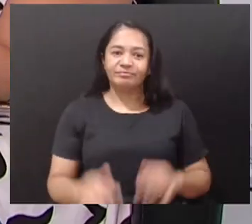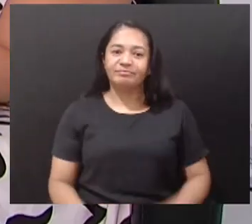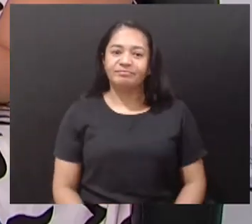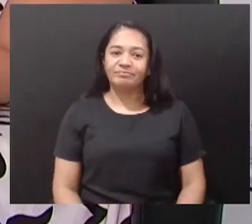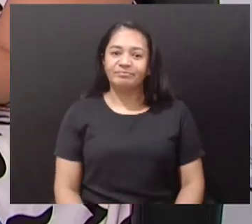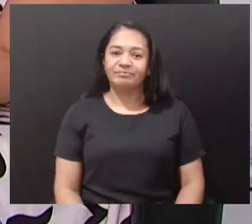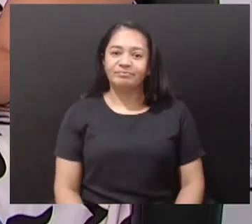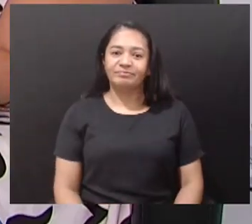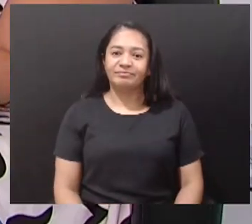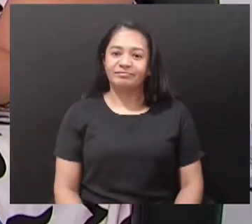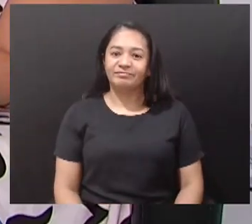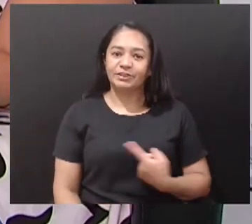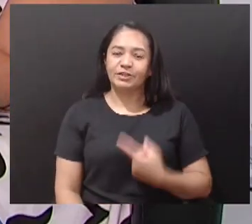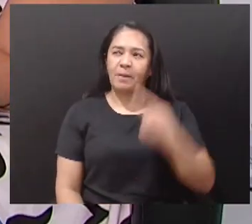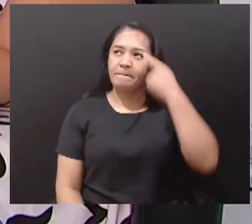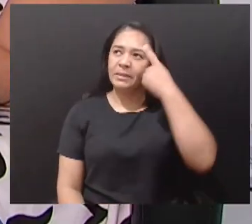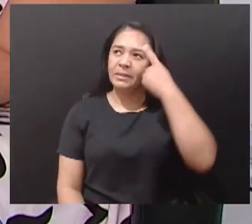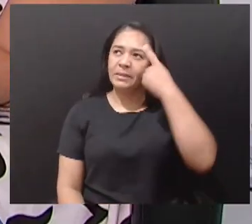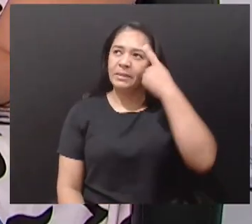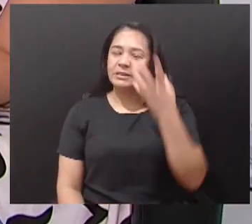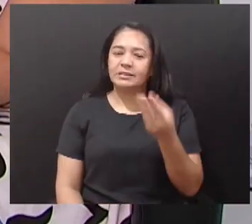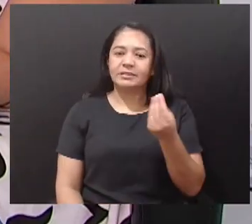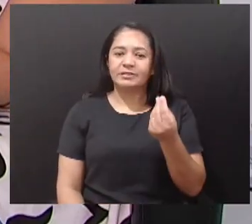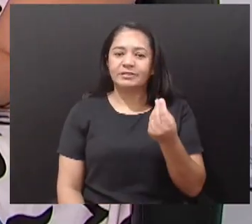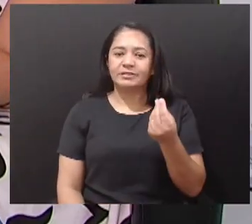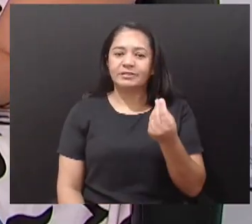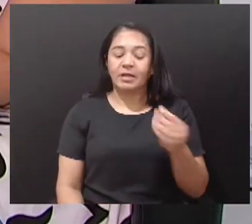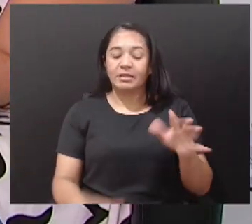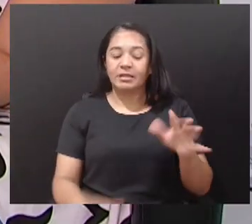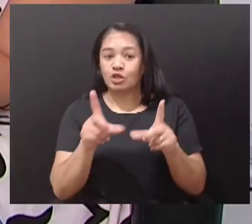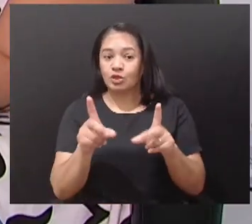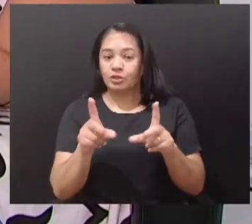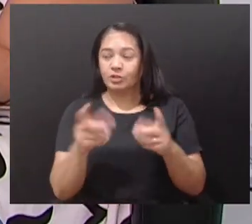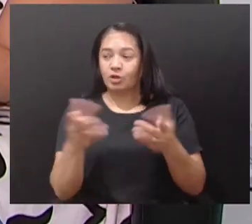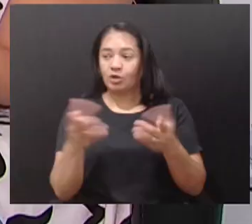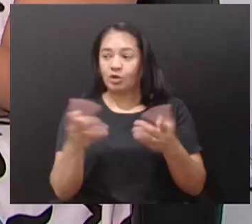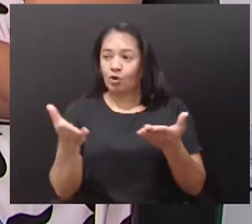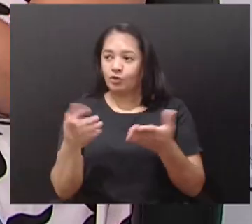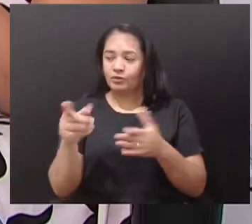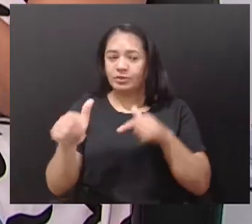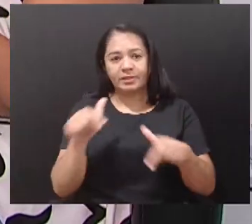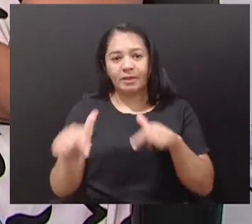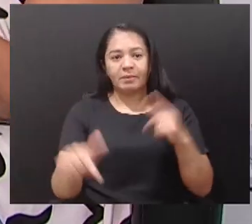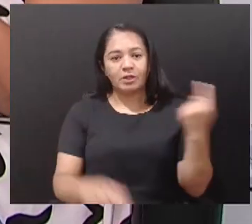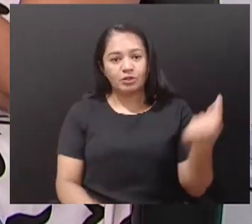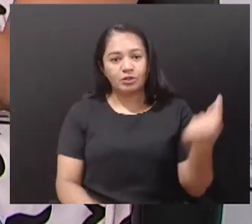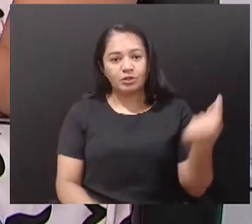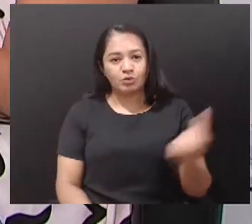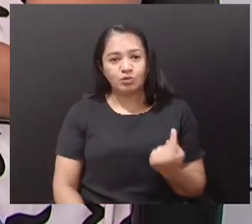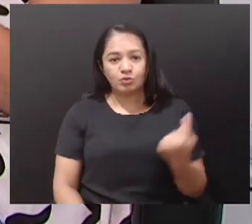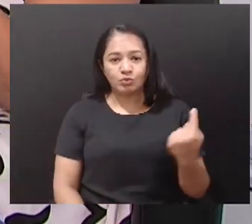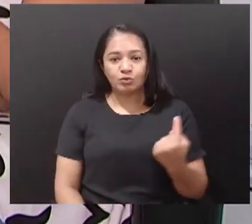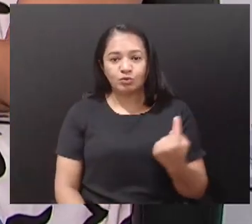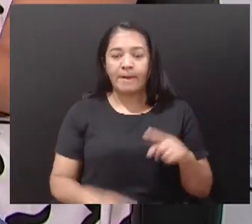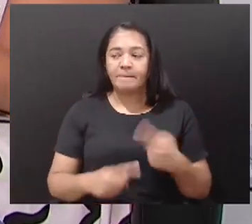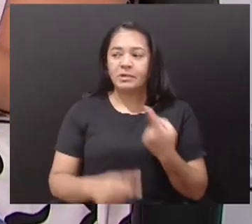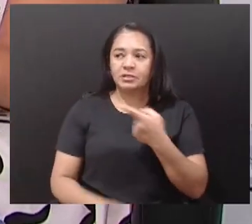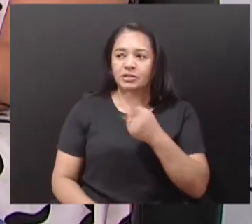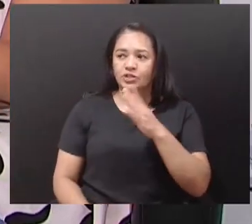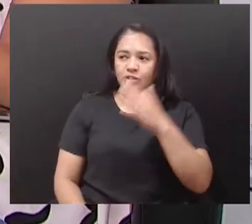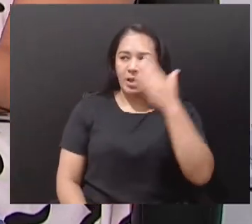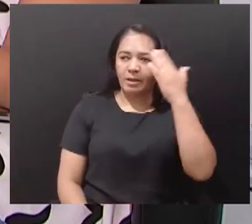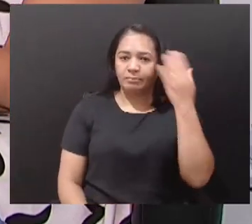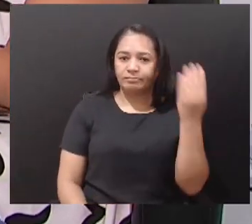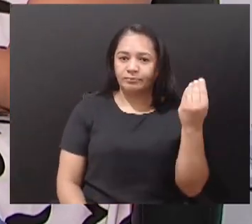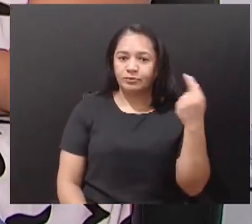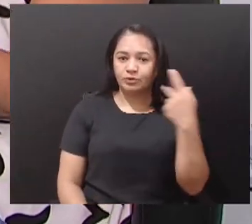gente pensa do ponto de vista do negócio, você hoje está trabalhando sozinho, mas você já pensou que quando o seu negócio